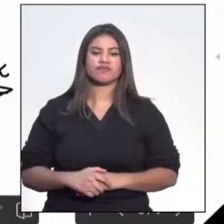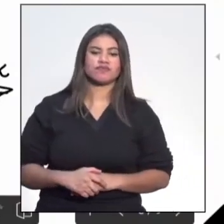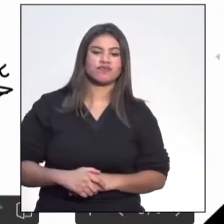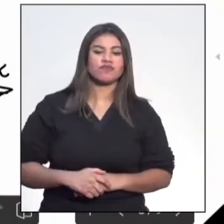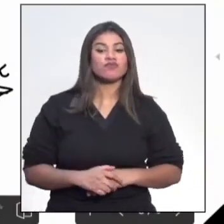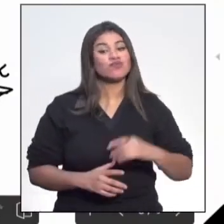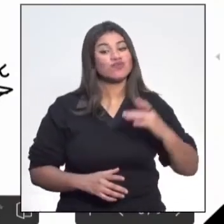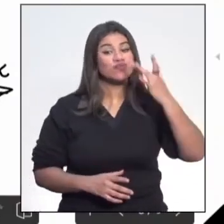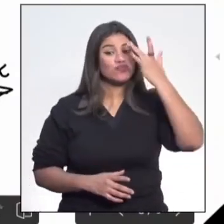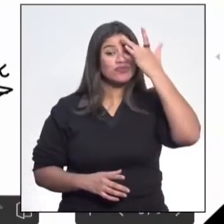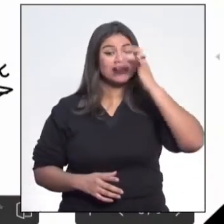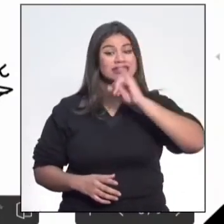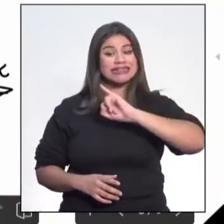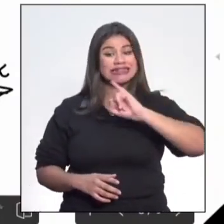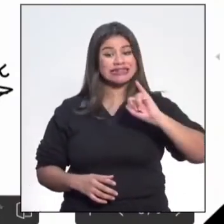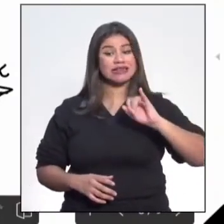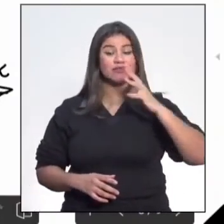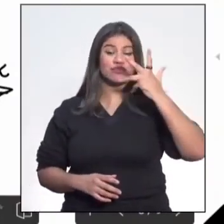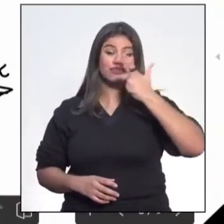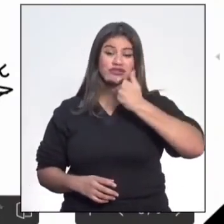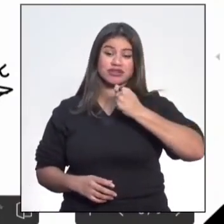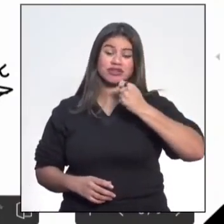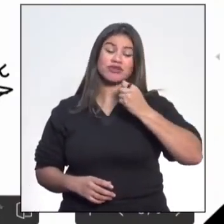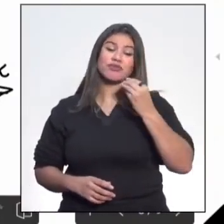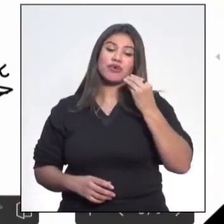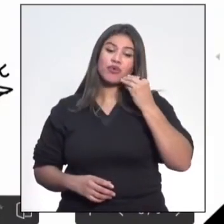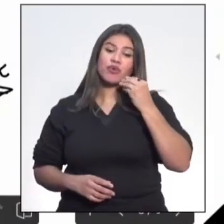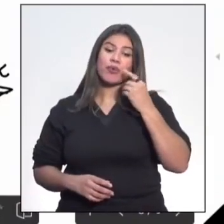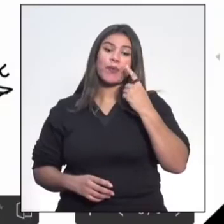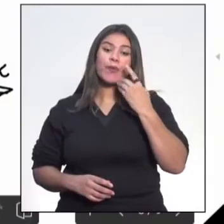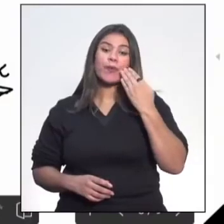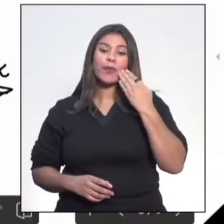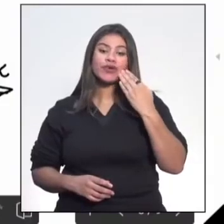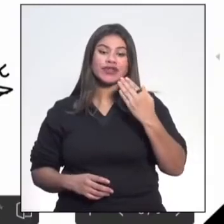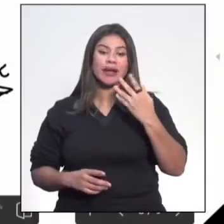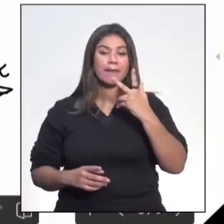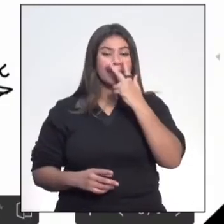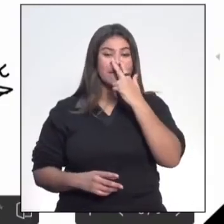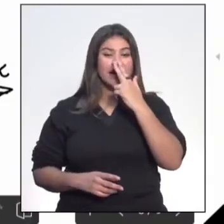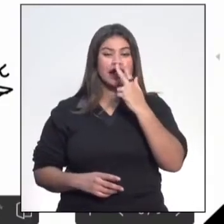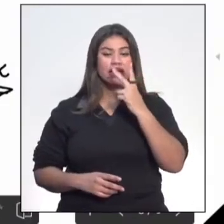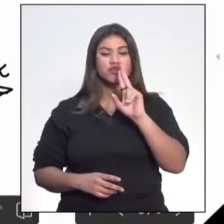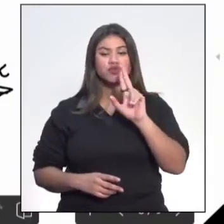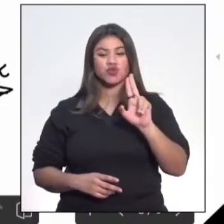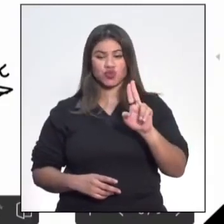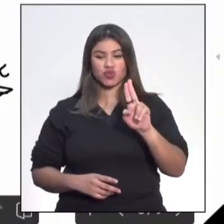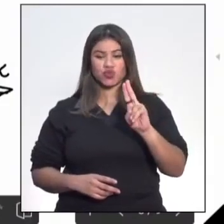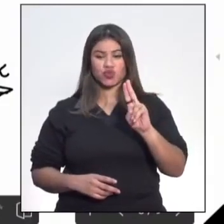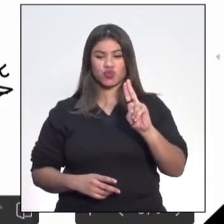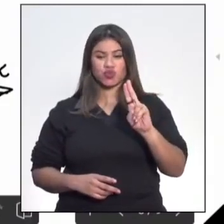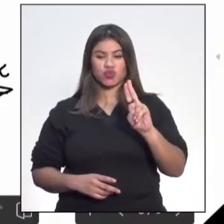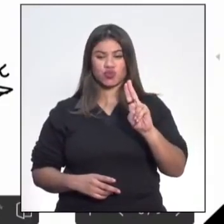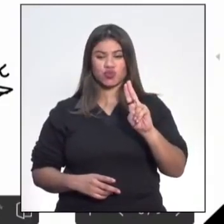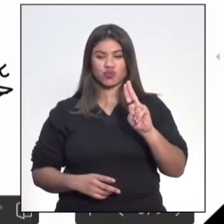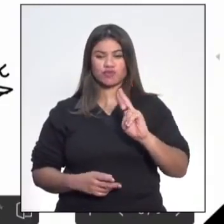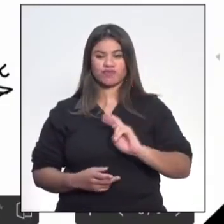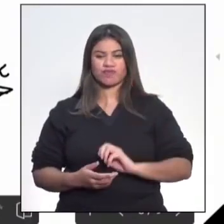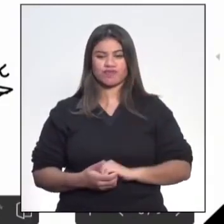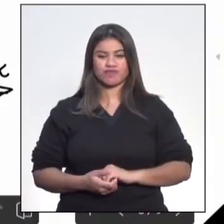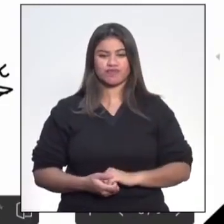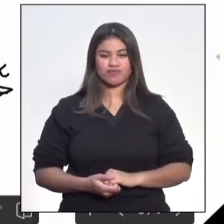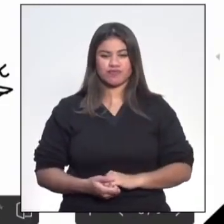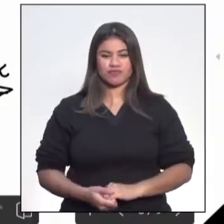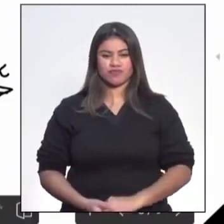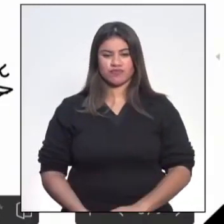ficar bonitinho, tá? Mas é uma parábola. Ela fica parecendo uma letra U. Sim? Deixa eu só